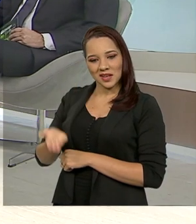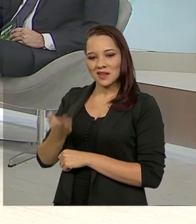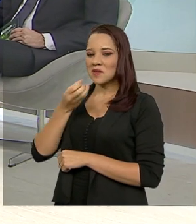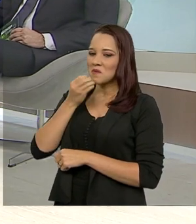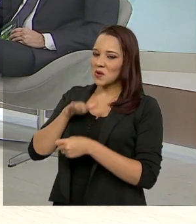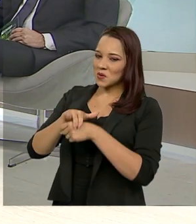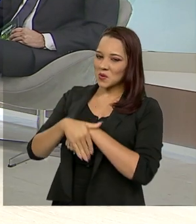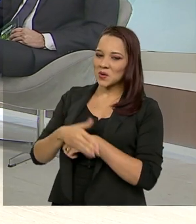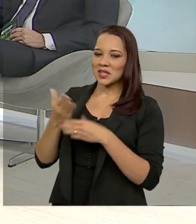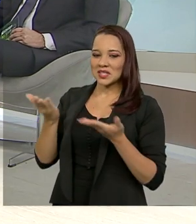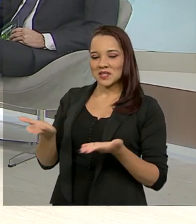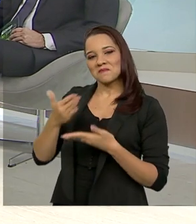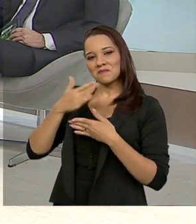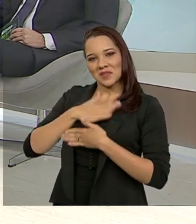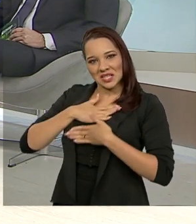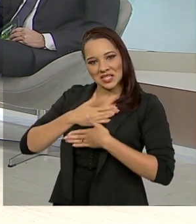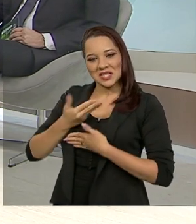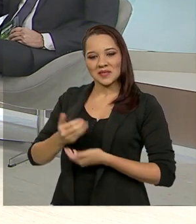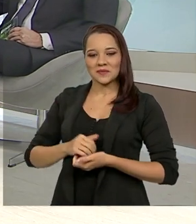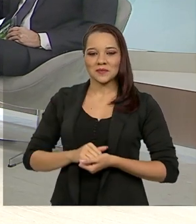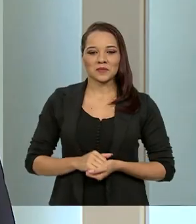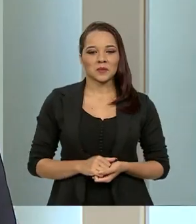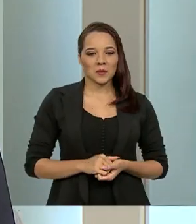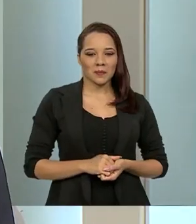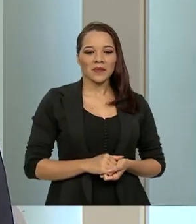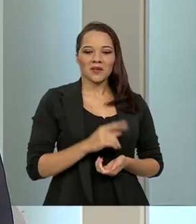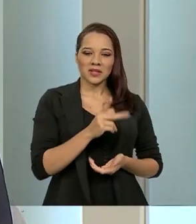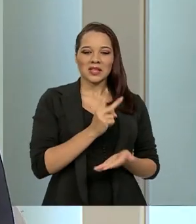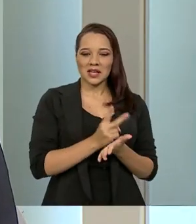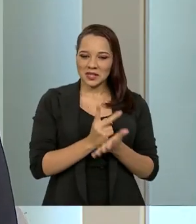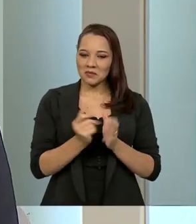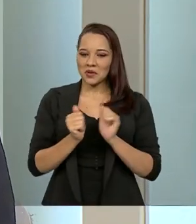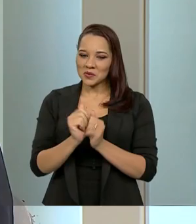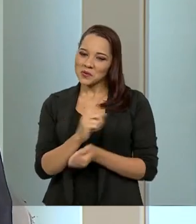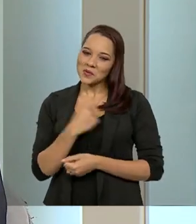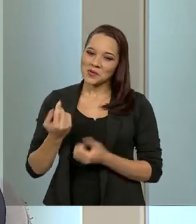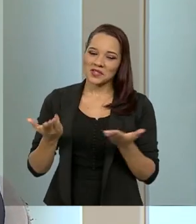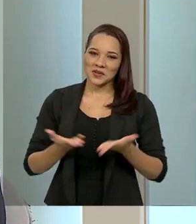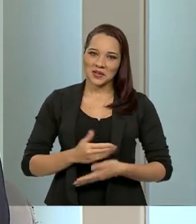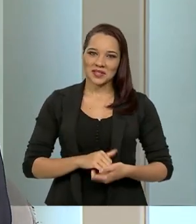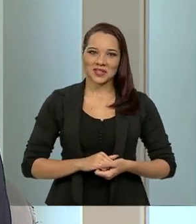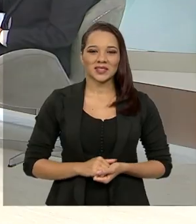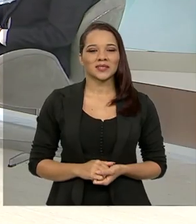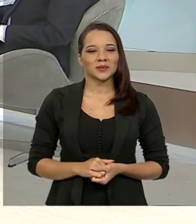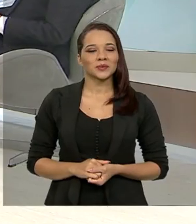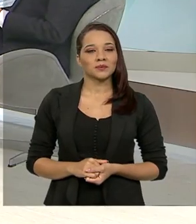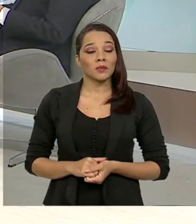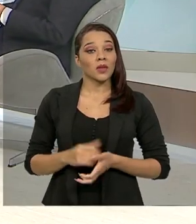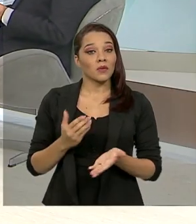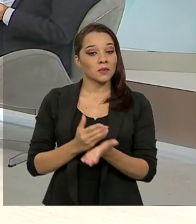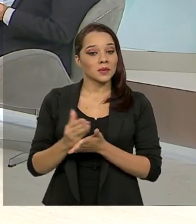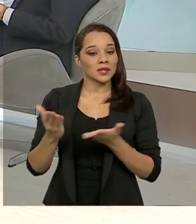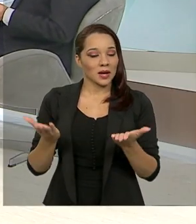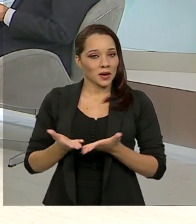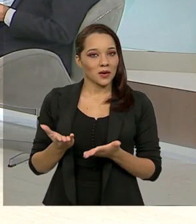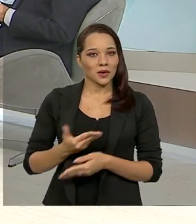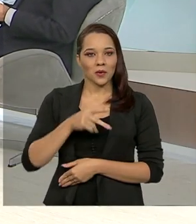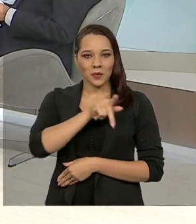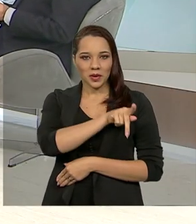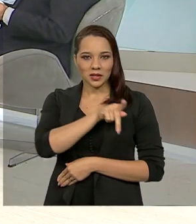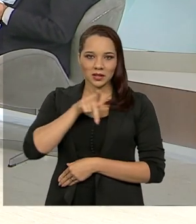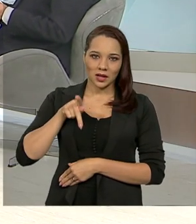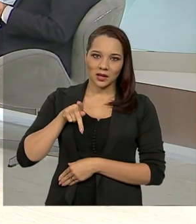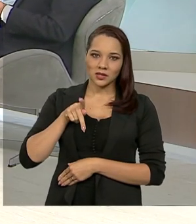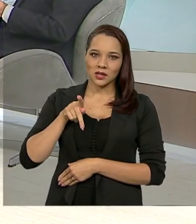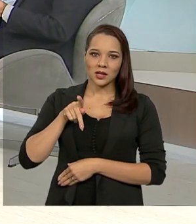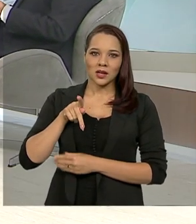Catiúcia. Boa noite, Paulo. Prazer estar aqui mais uma vez. Você vai estar sempre conosco agora. Vamos começar, então, com o nosso presidente da